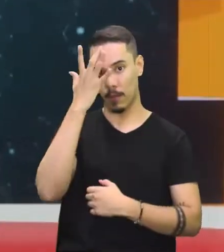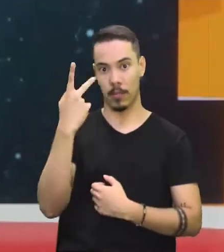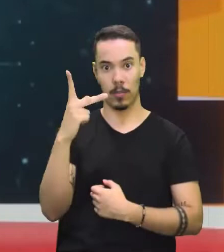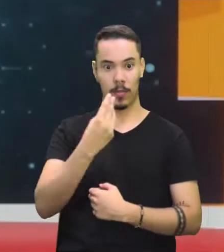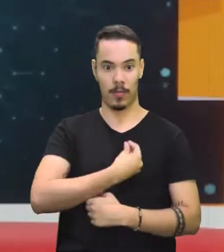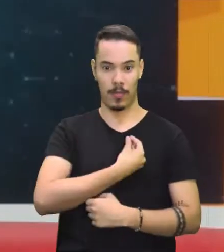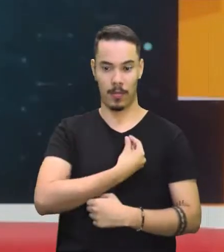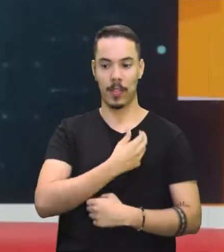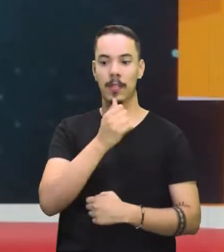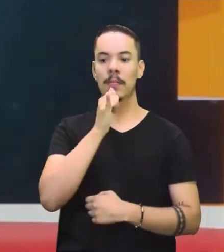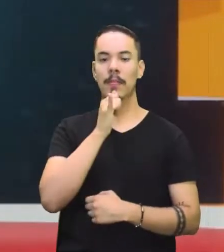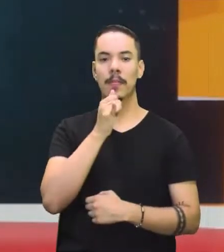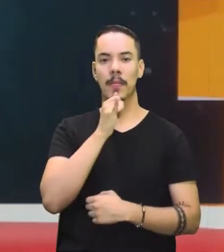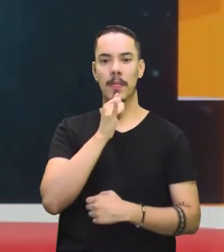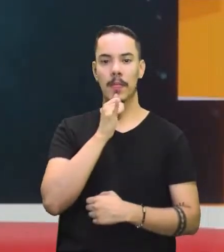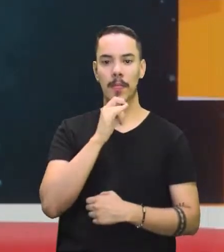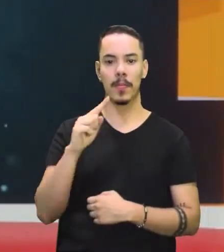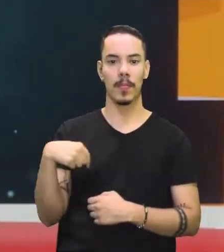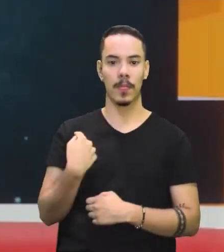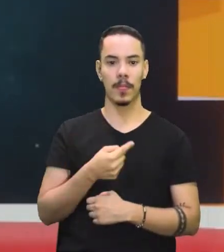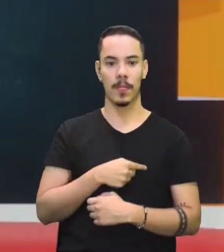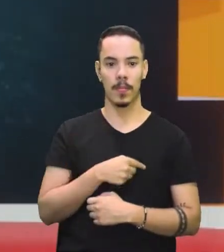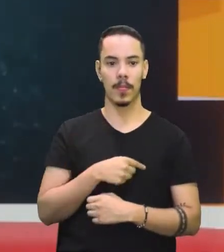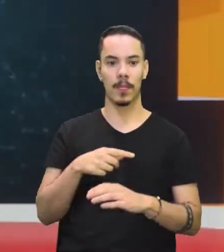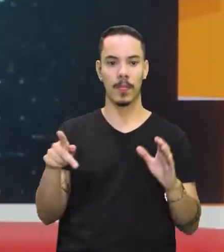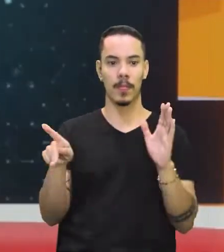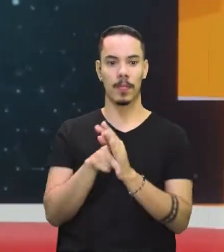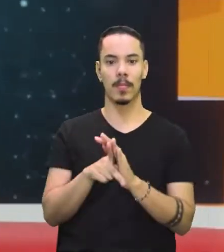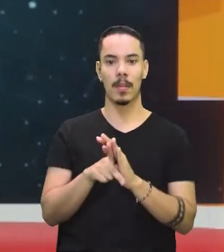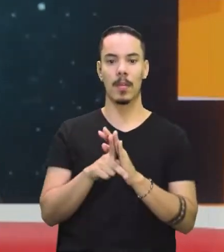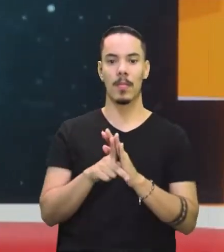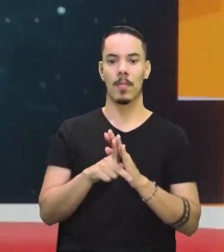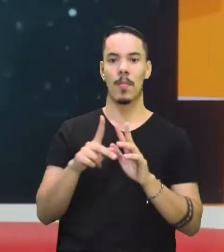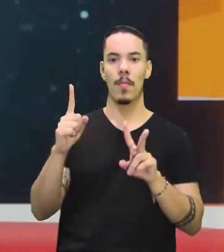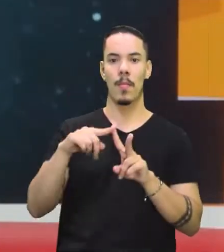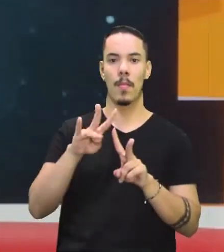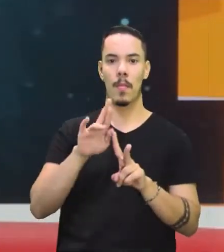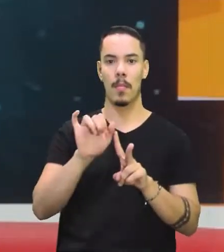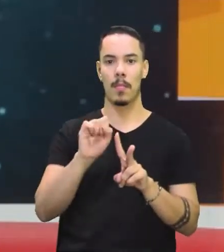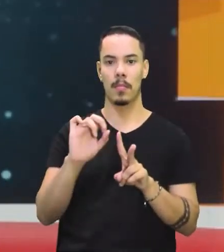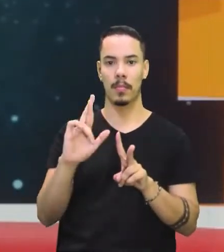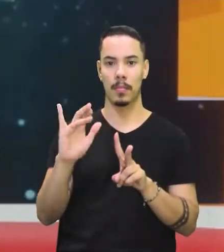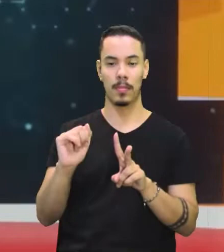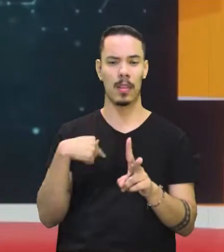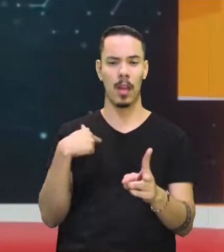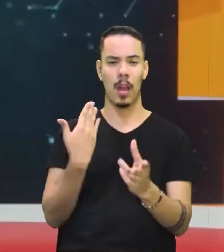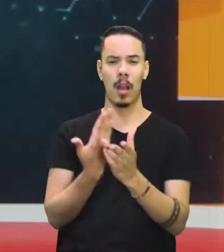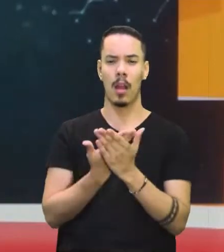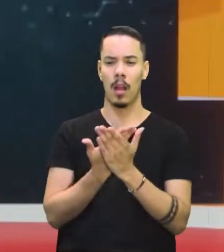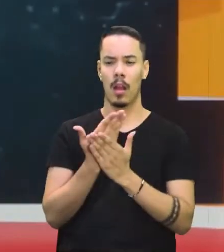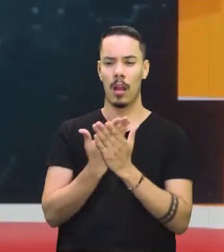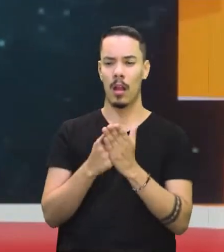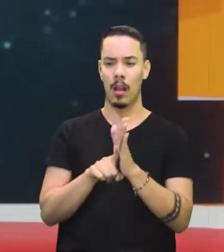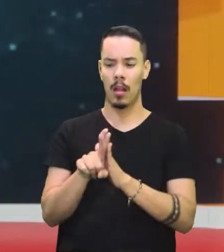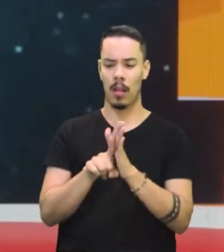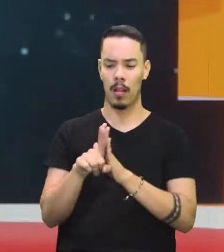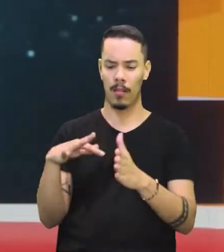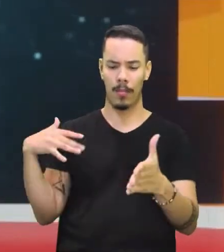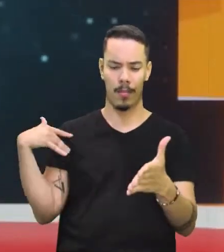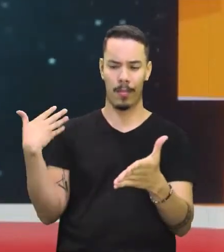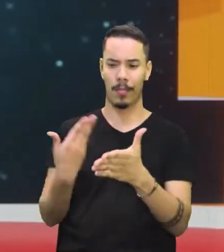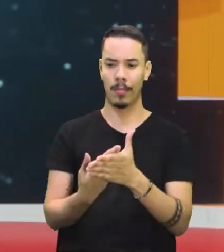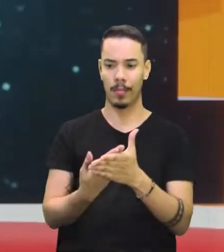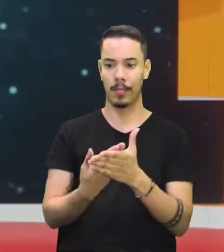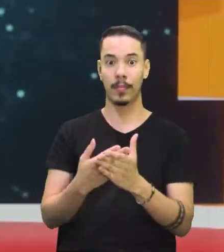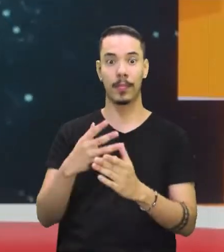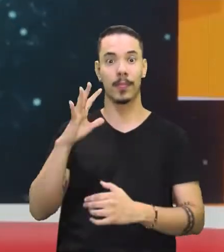exemplo prático, o nosso Bhaskara. O Bhaskara passou anos e anos estudando um modo de resolver uma